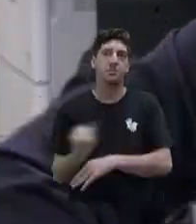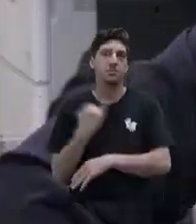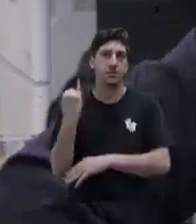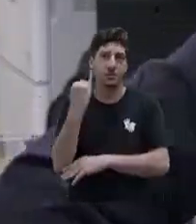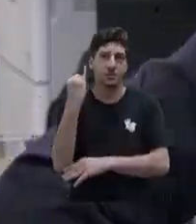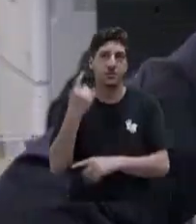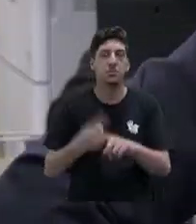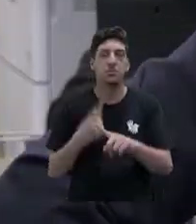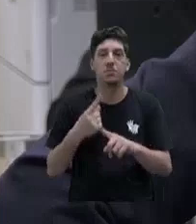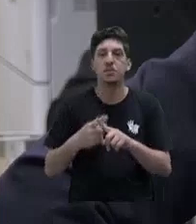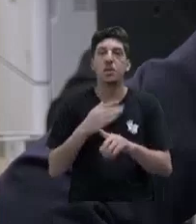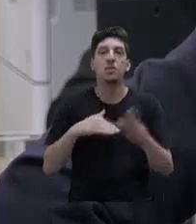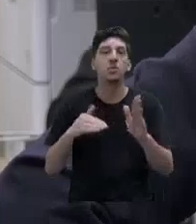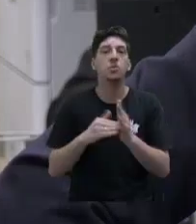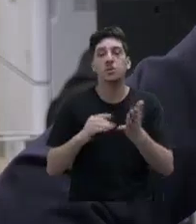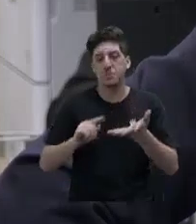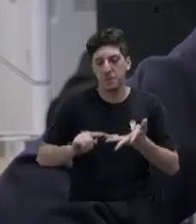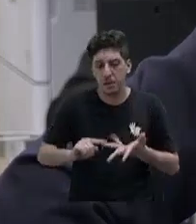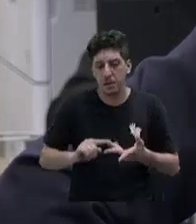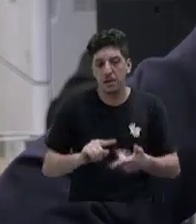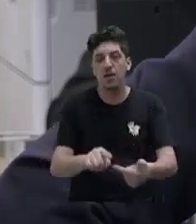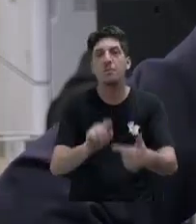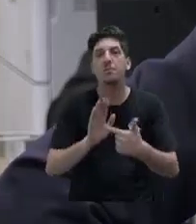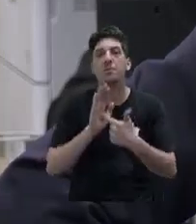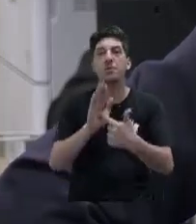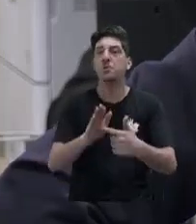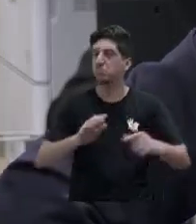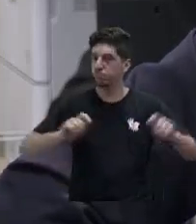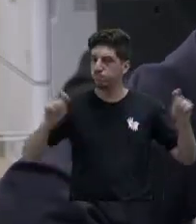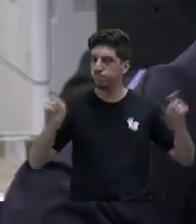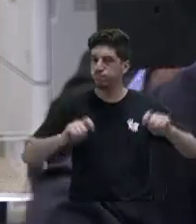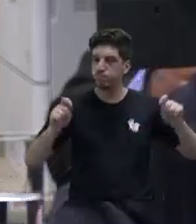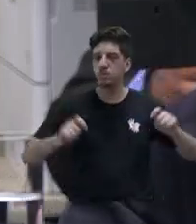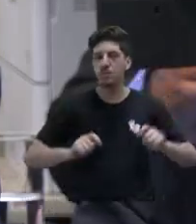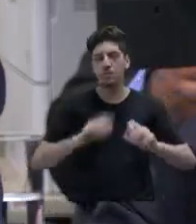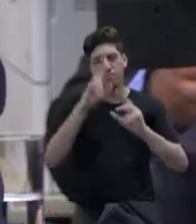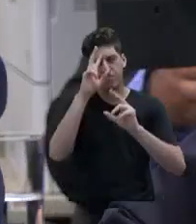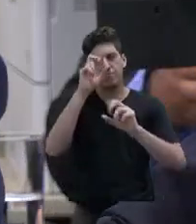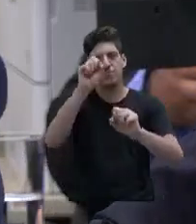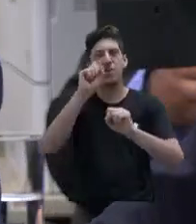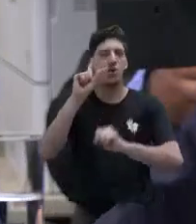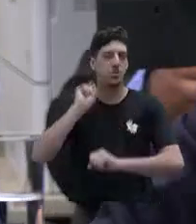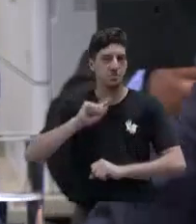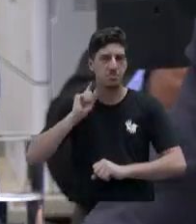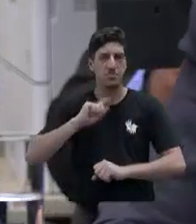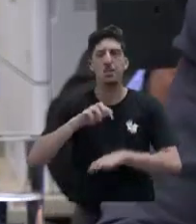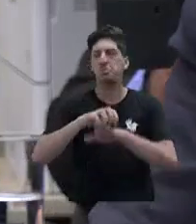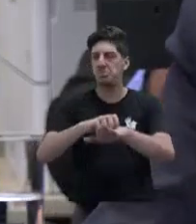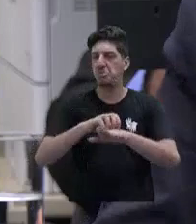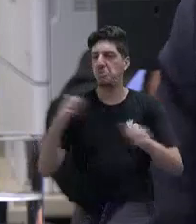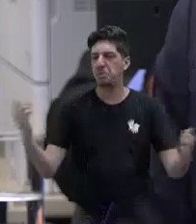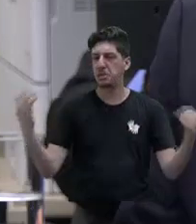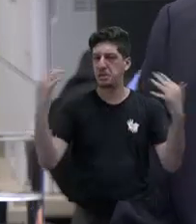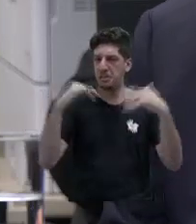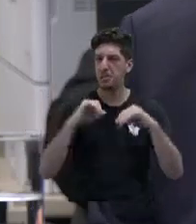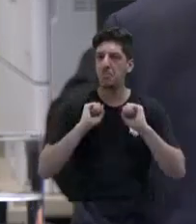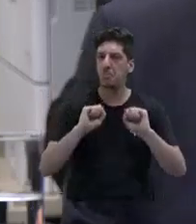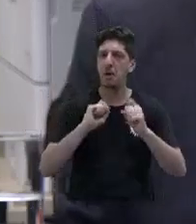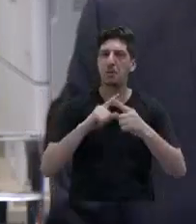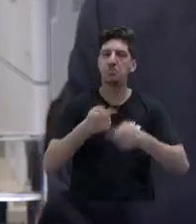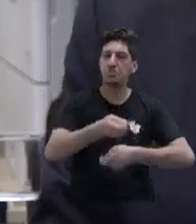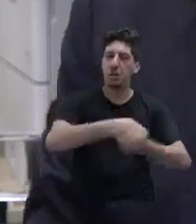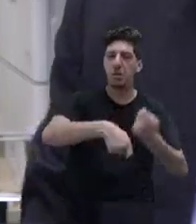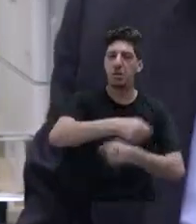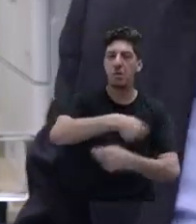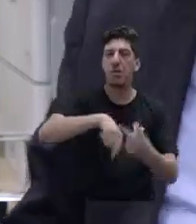haja vista tudo que foi apresentado aqui da nossa capacidade turística, seja do turismo de negócio, da questão